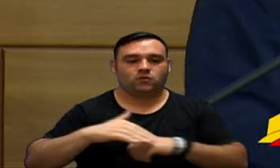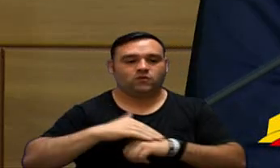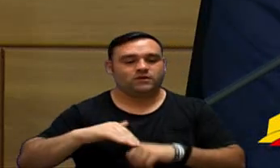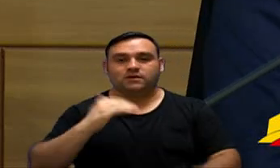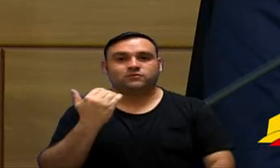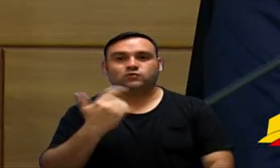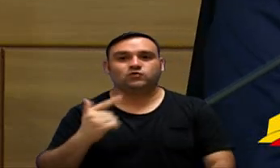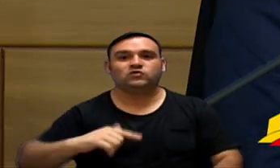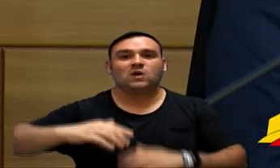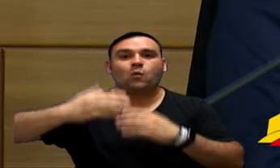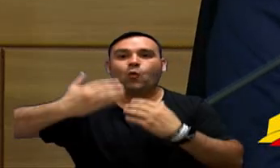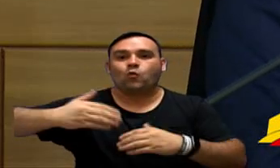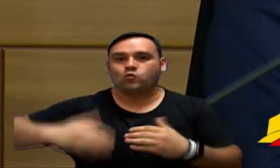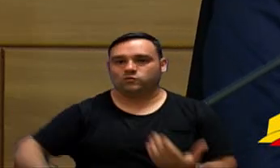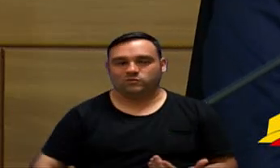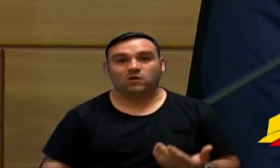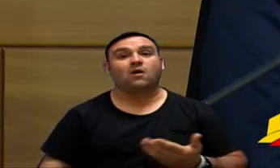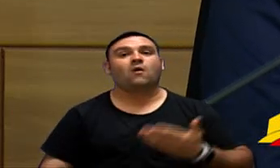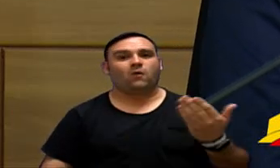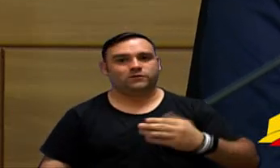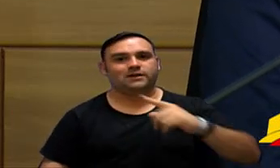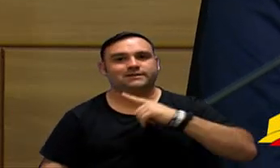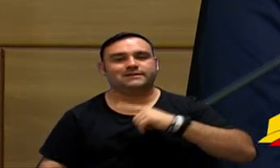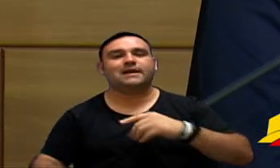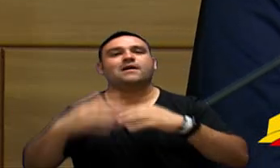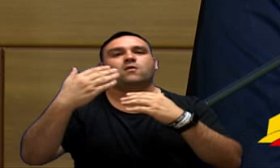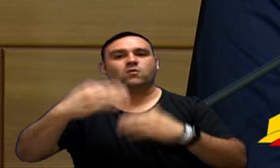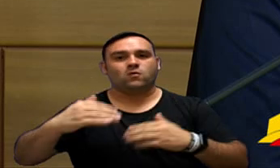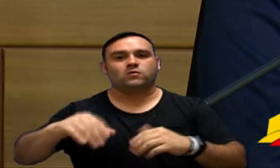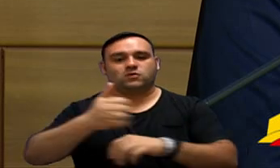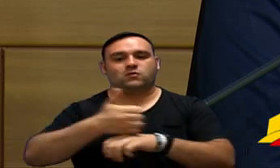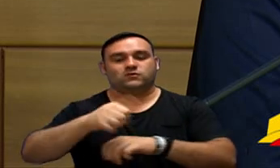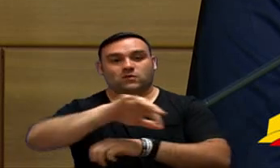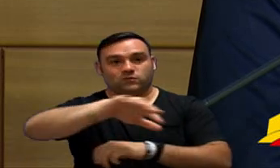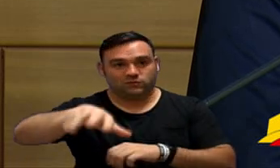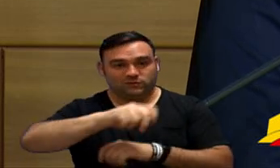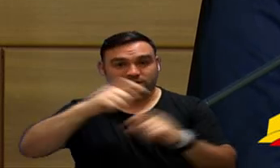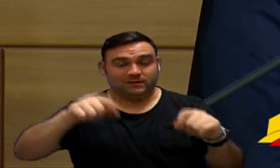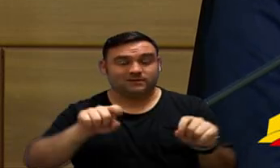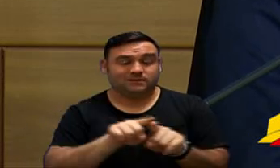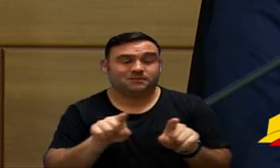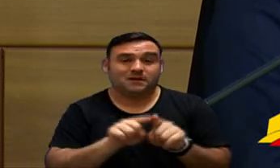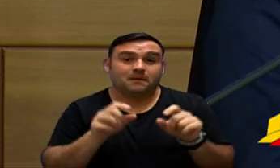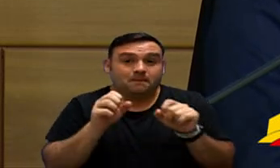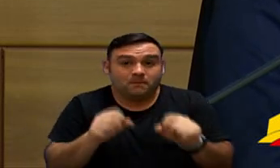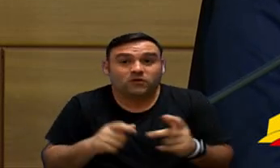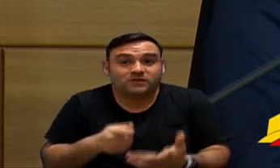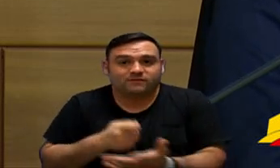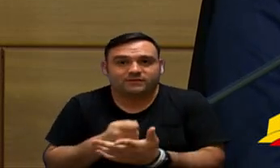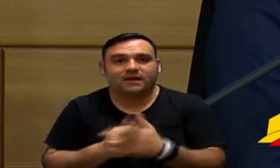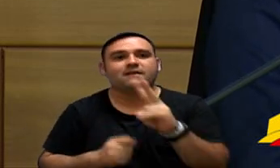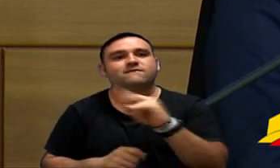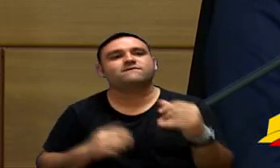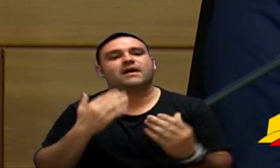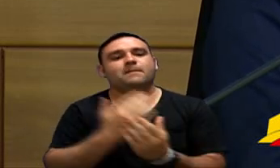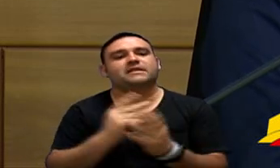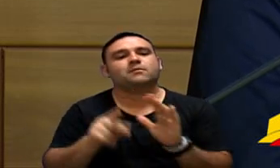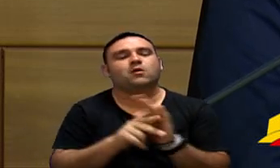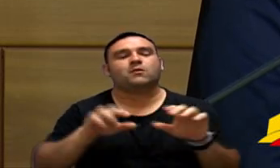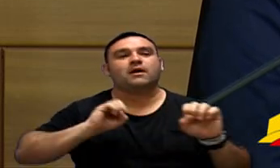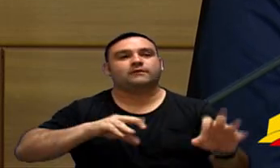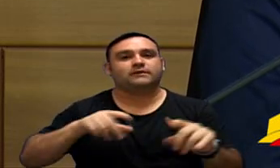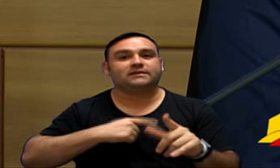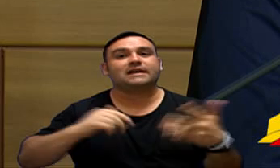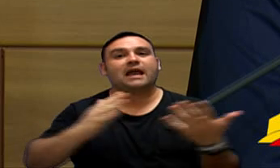não tínhamos nem concurso aberto. Então, hoje nós temos um concurso aberto para esses profissionais que podem e devem, né, atender a pasta da educação. Nós